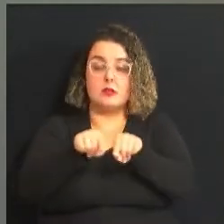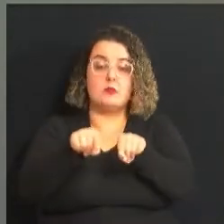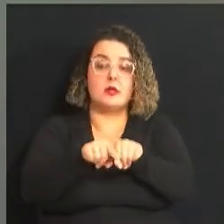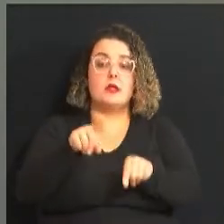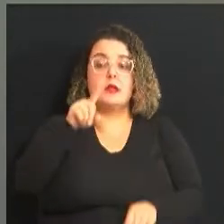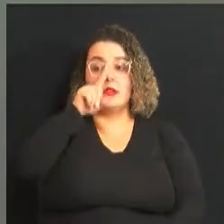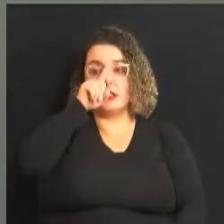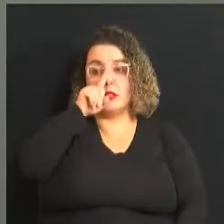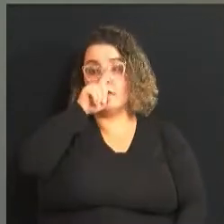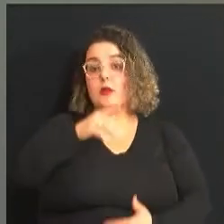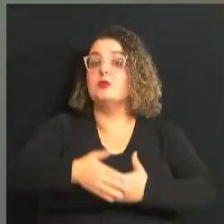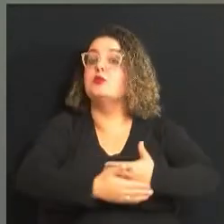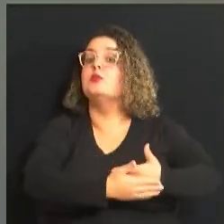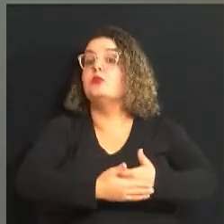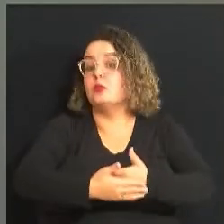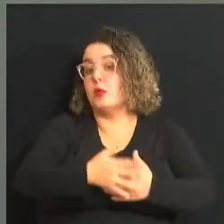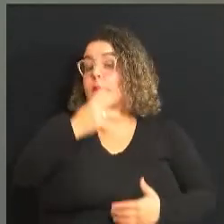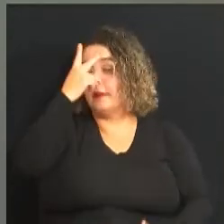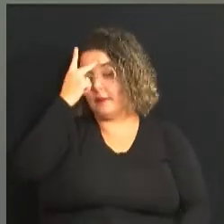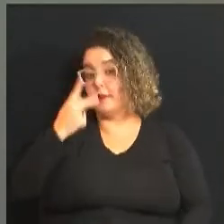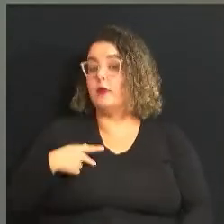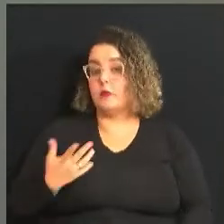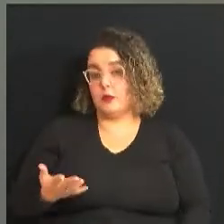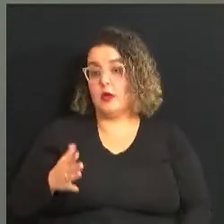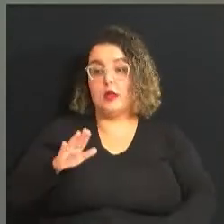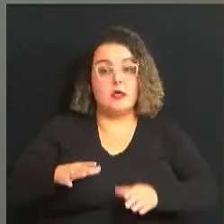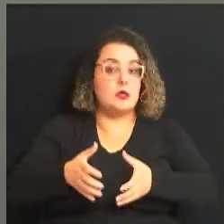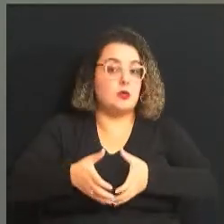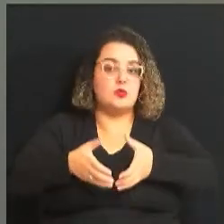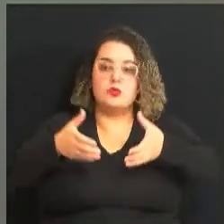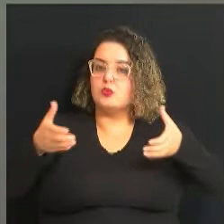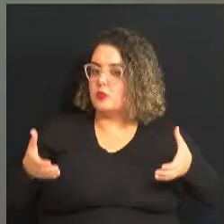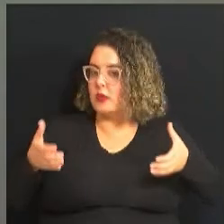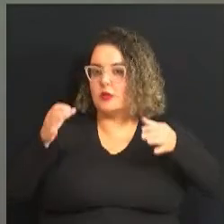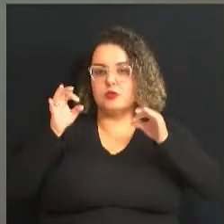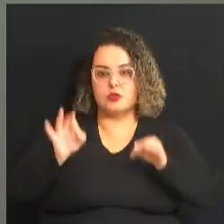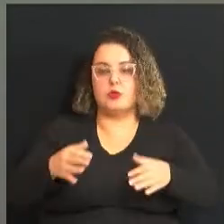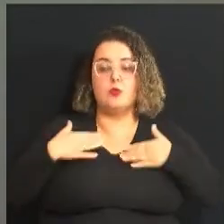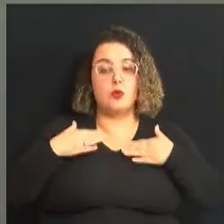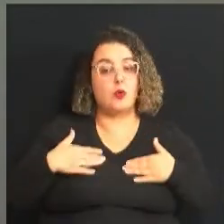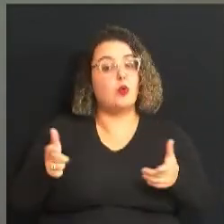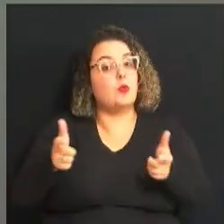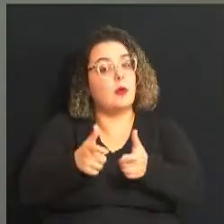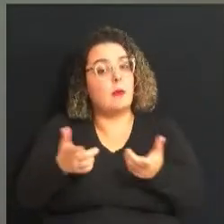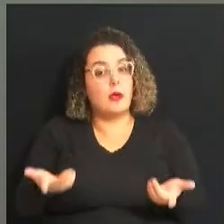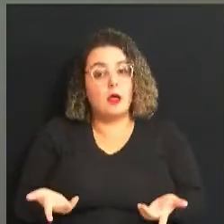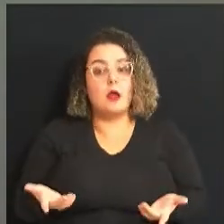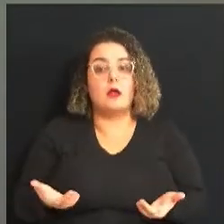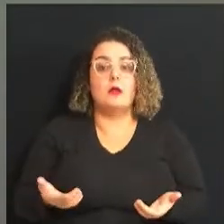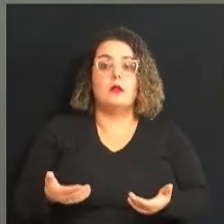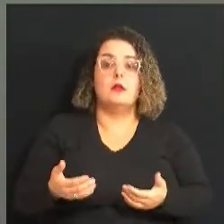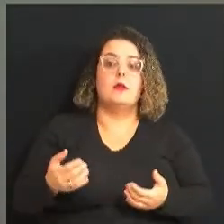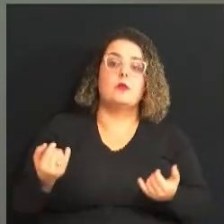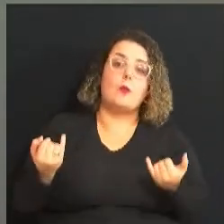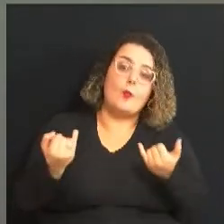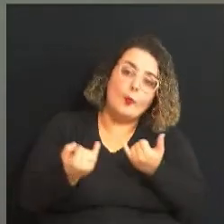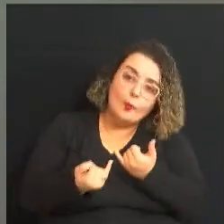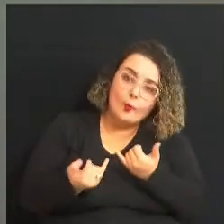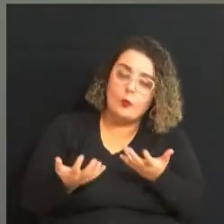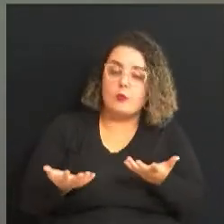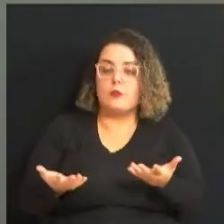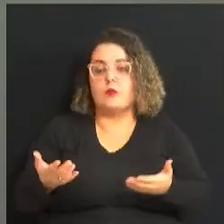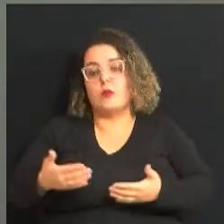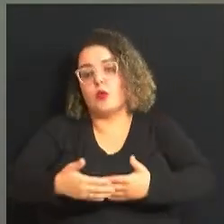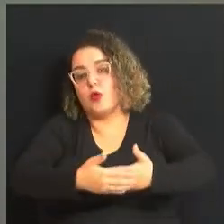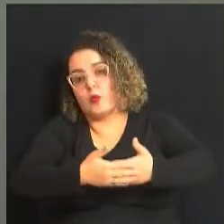para o bebê. O bebê às vezes não cresce de maneira adequada, então acaba tendo um baixo peso ao nascer. O bebê ele tem